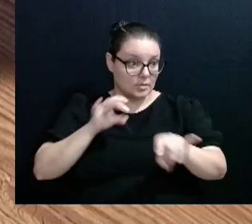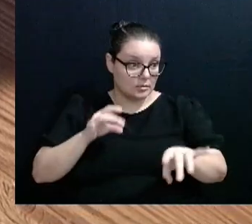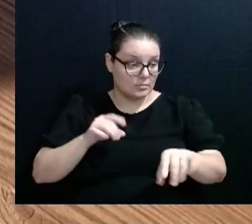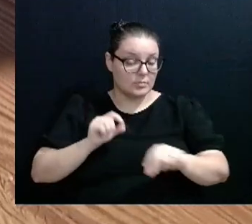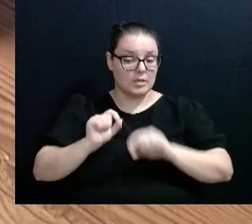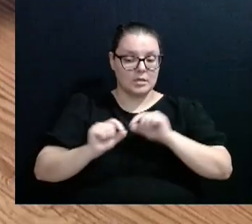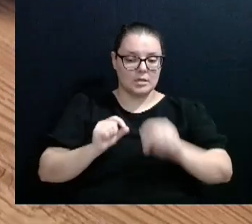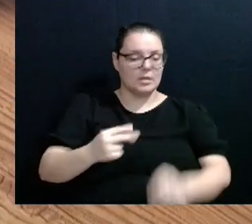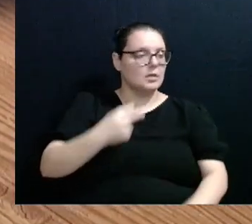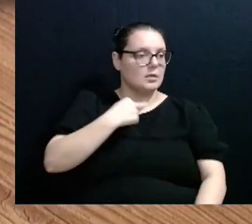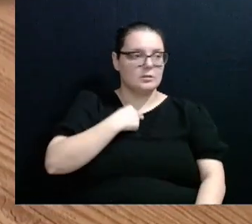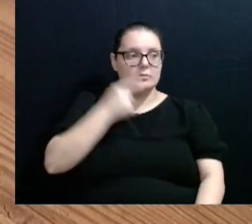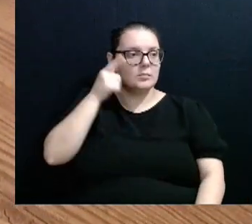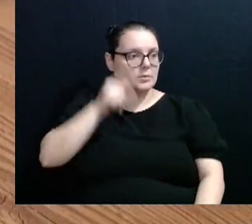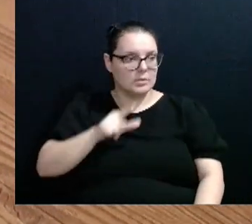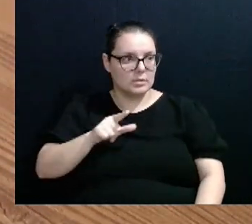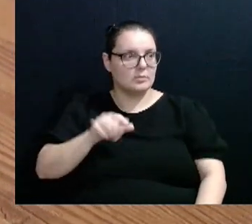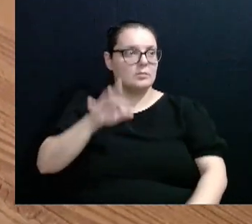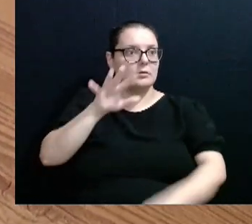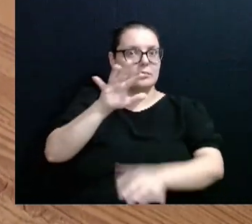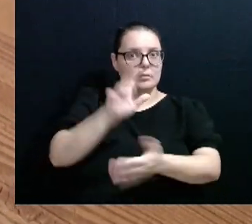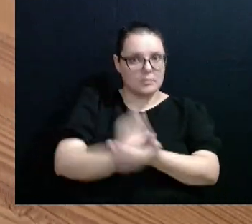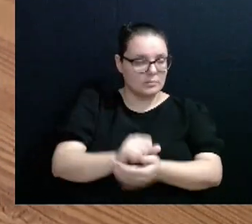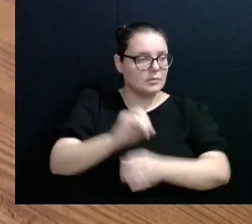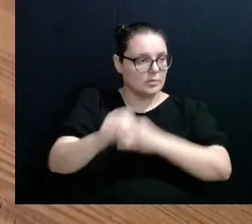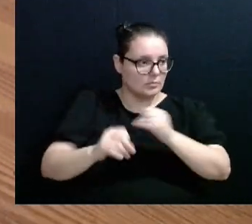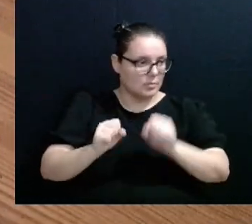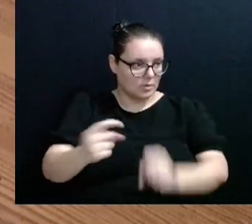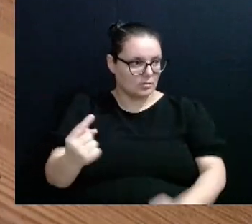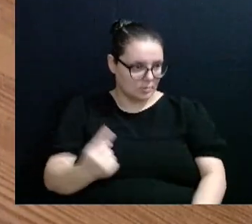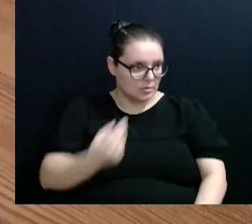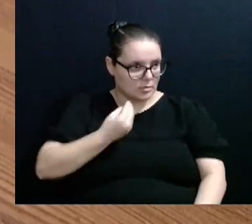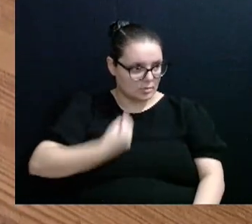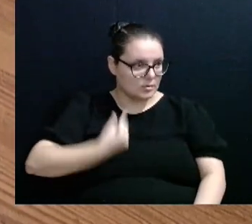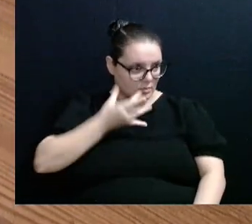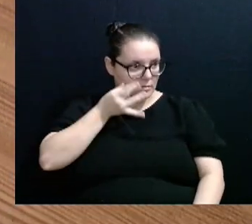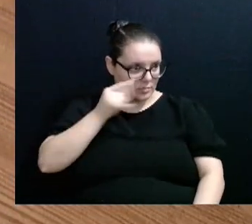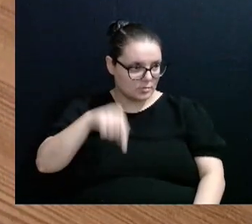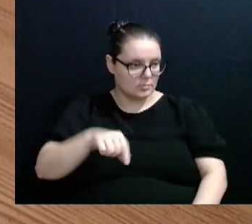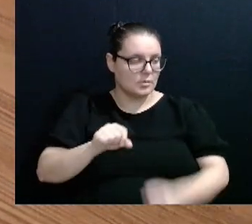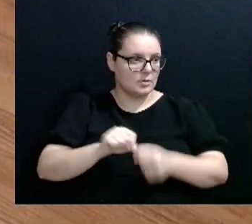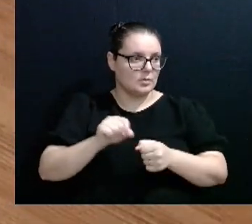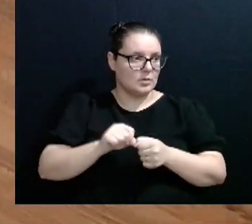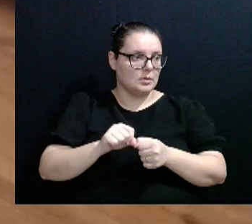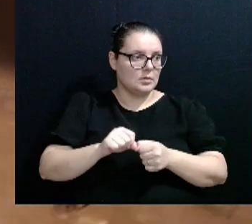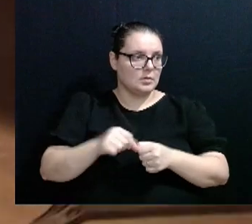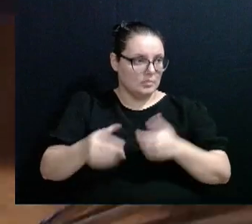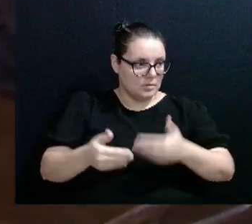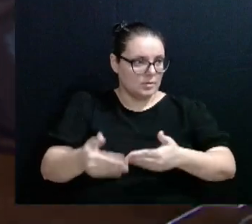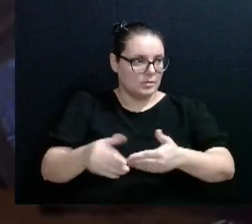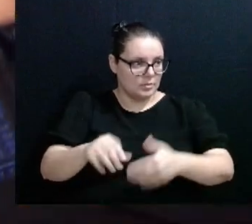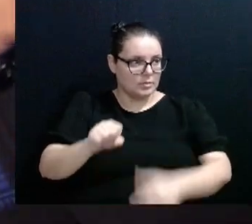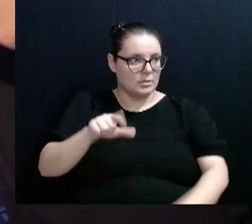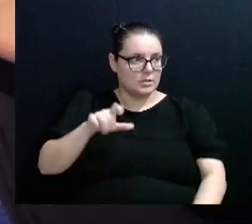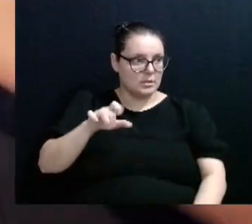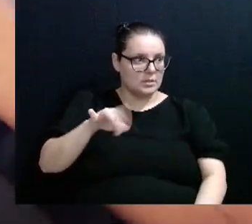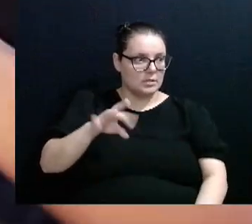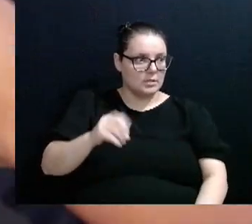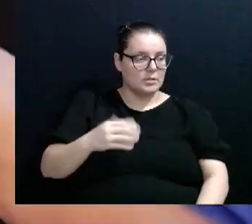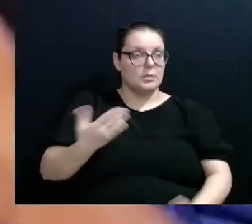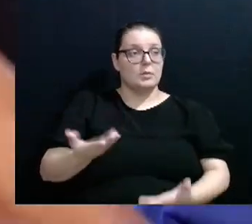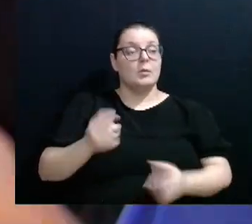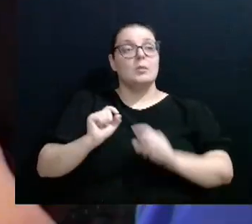conseguir realizar essa inscrição pode vir até aqui presencialmente para fazer parte do processo seletivo. Para quem está assistindo a gente e